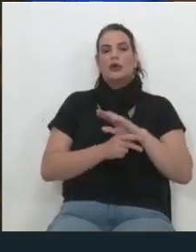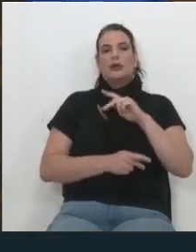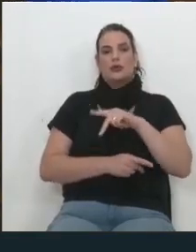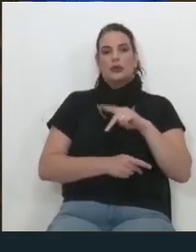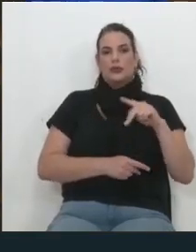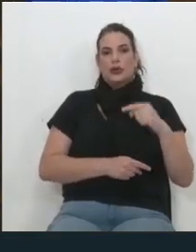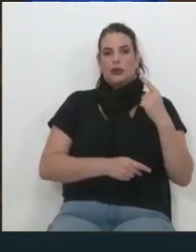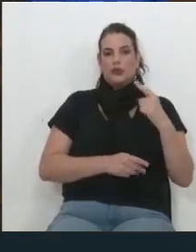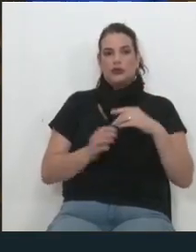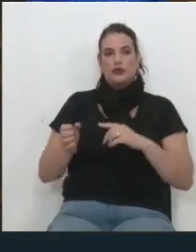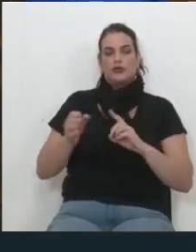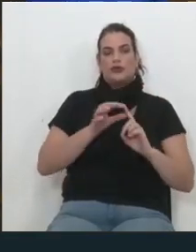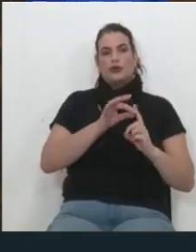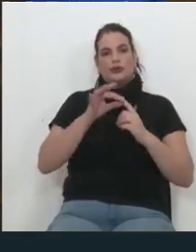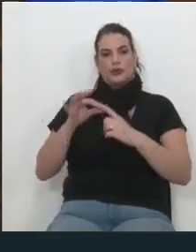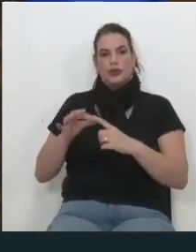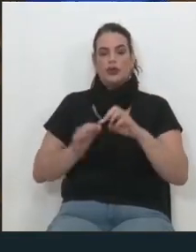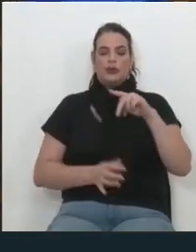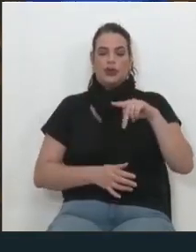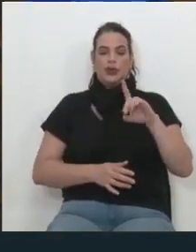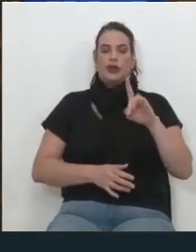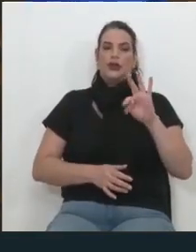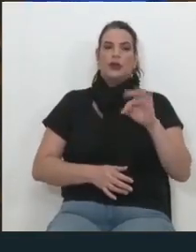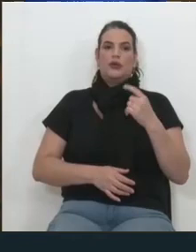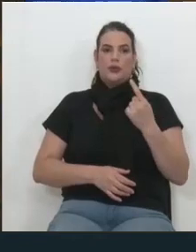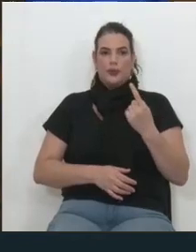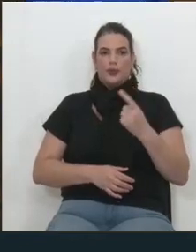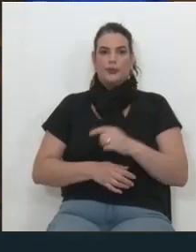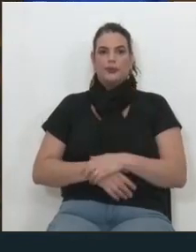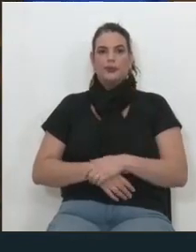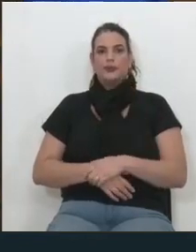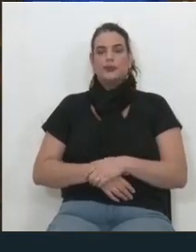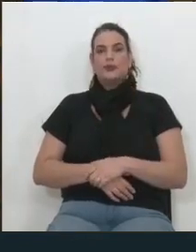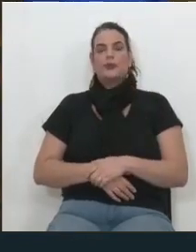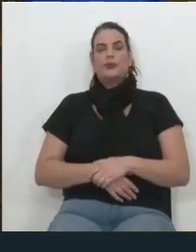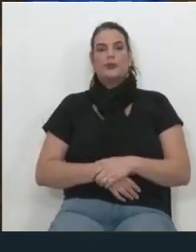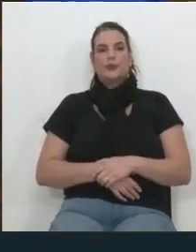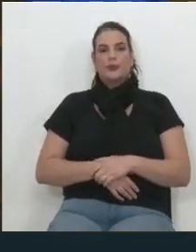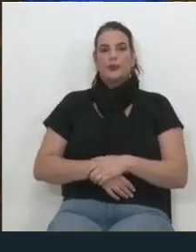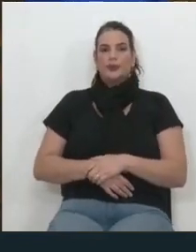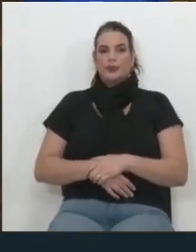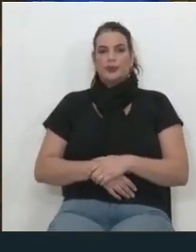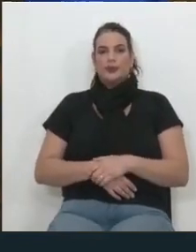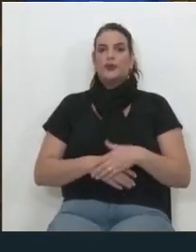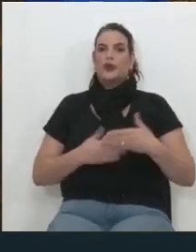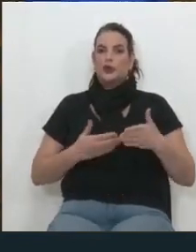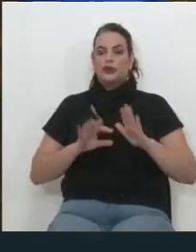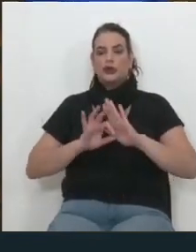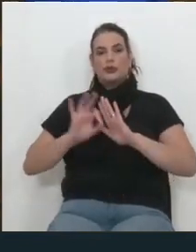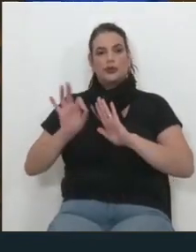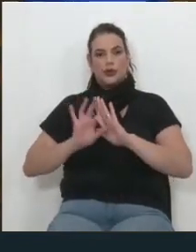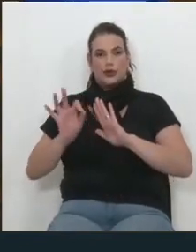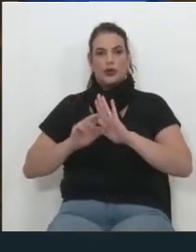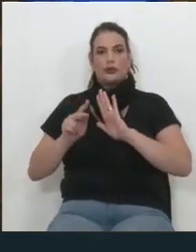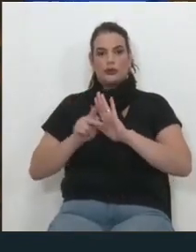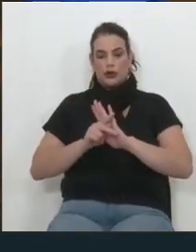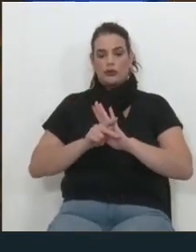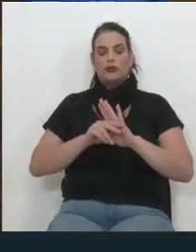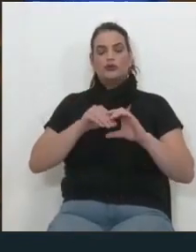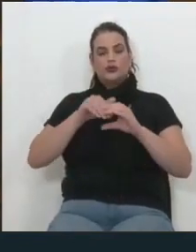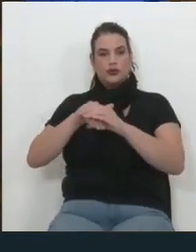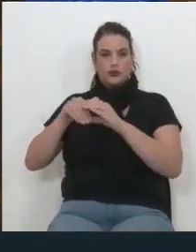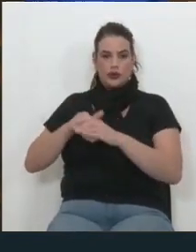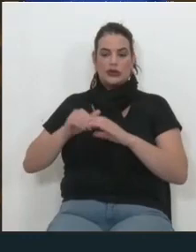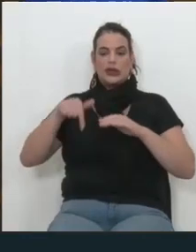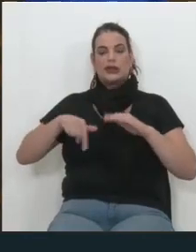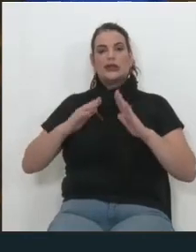indicada, PDT 1. Tendo em vista a atual proporcionalidade partidária registrada nesta Casa de Leis